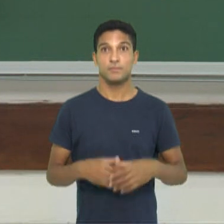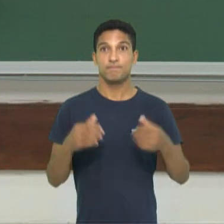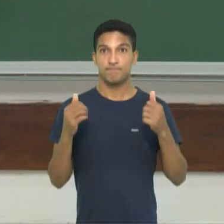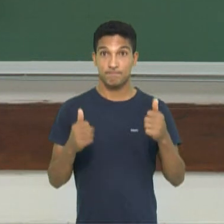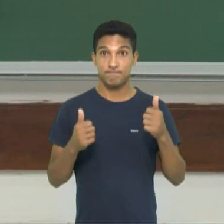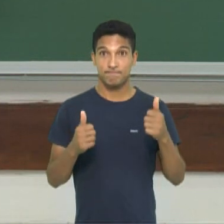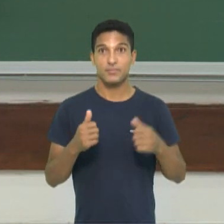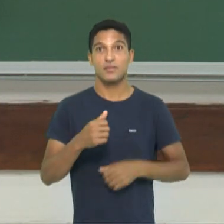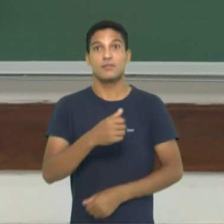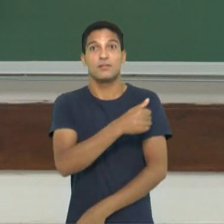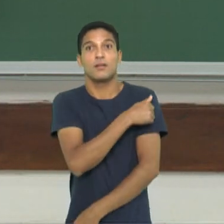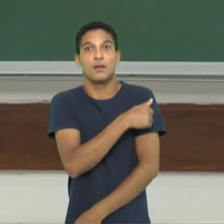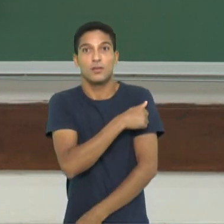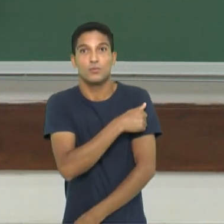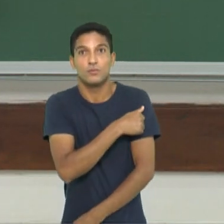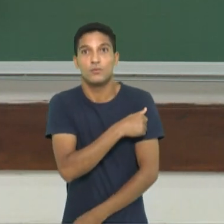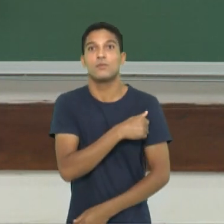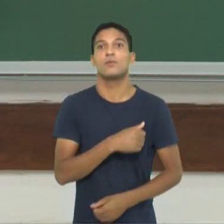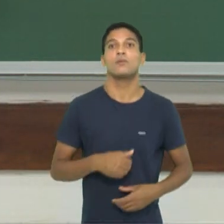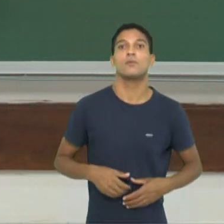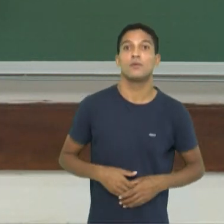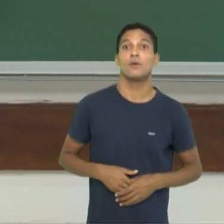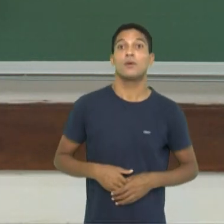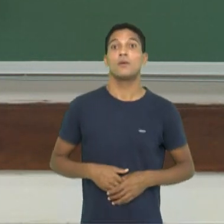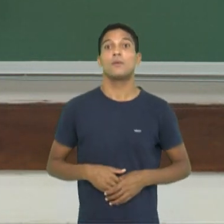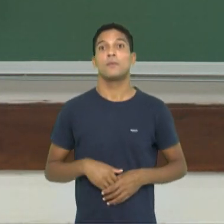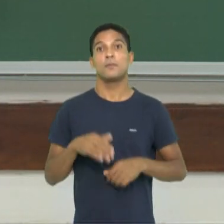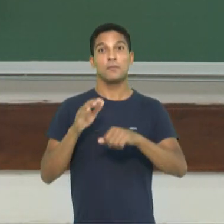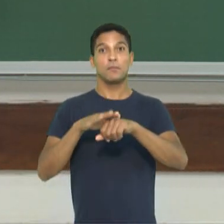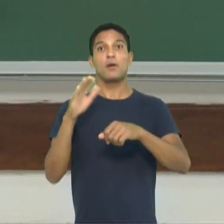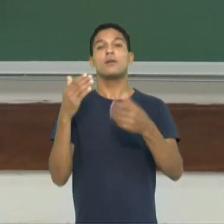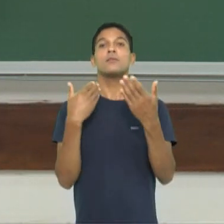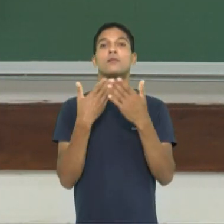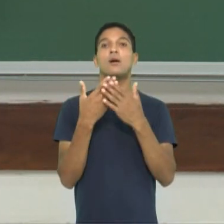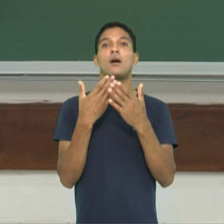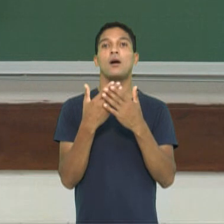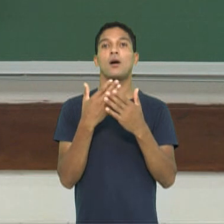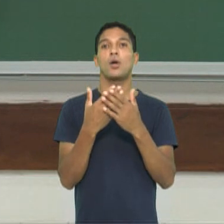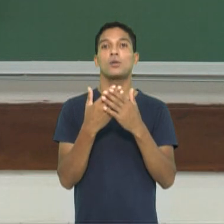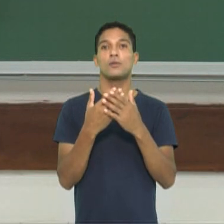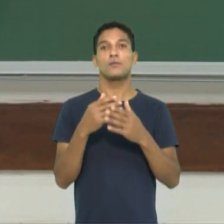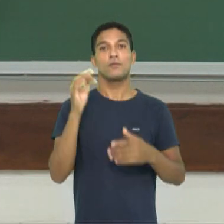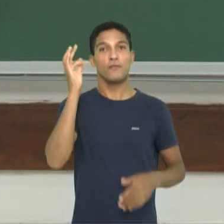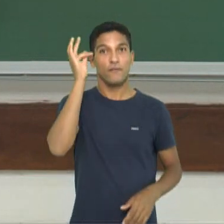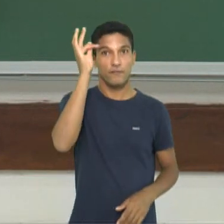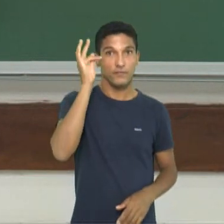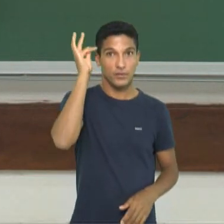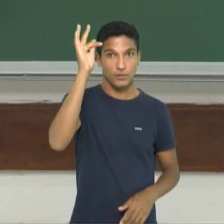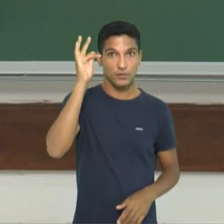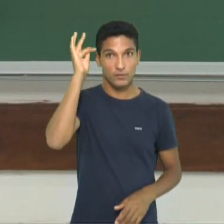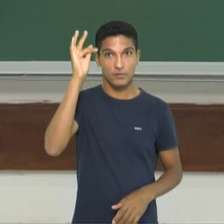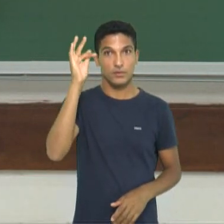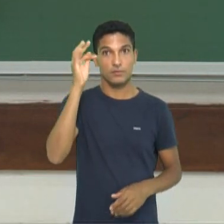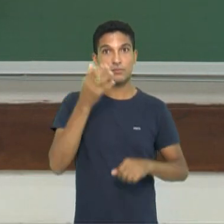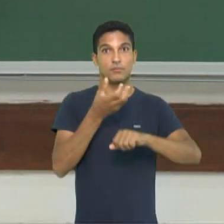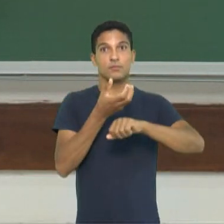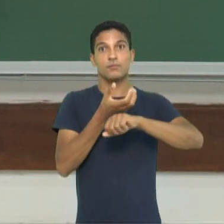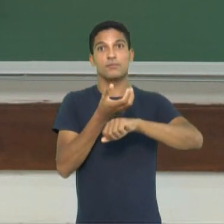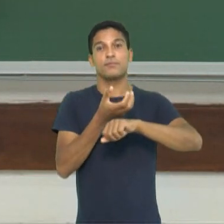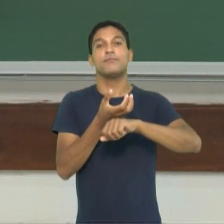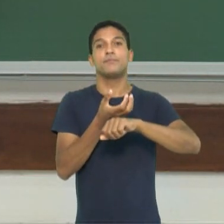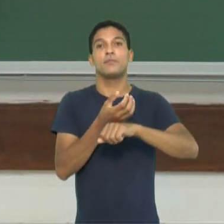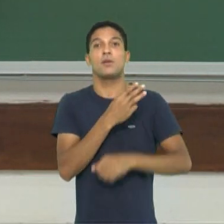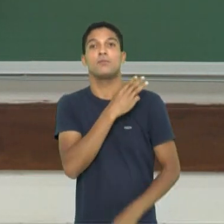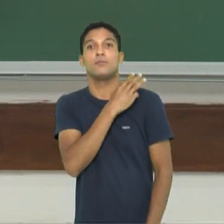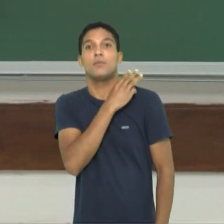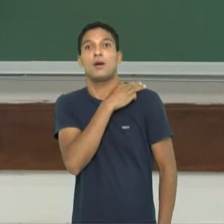Olá, meus caros estudantes! Estamos aqui para mais uma aula de filosofia da terceira série. Hoje nós vamos para a